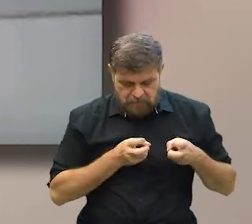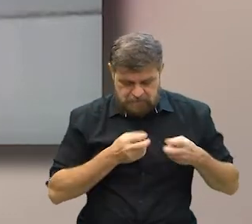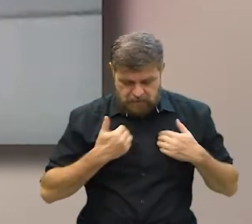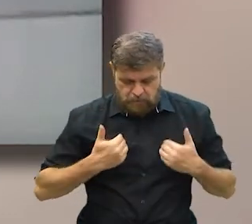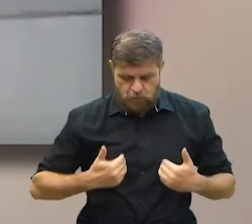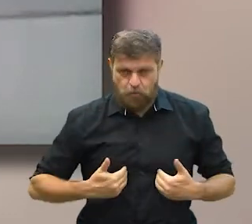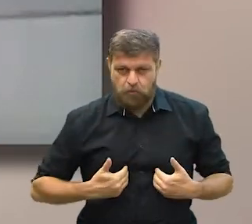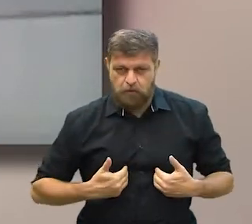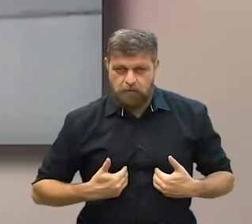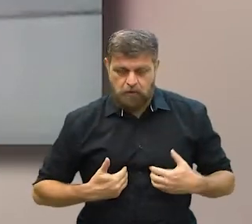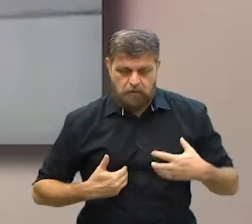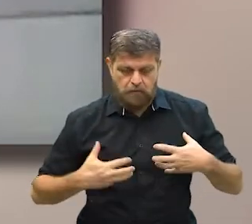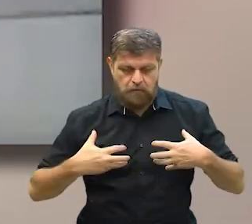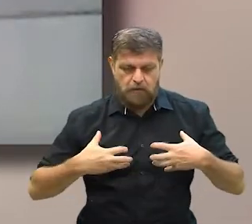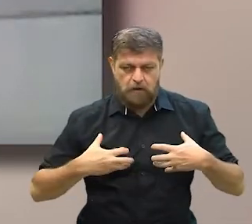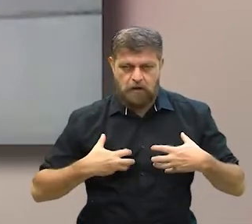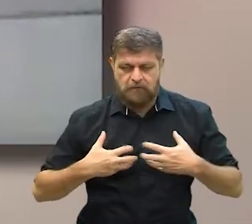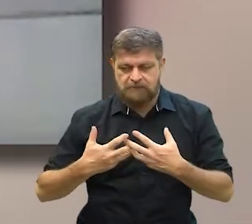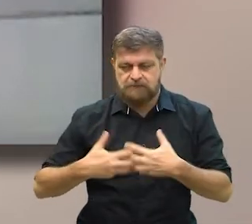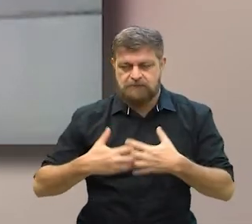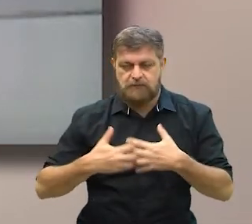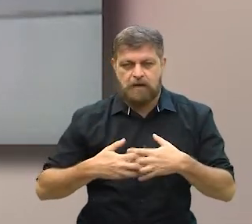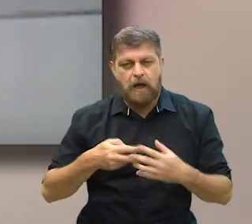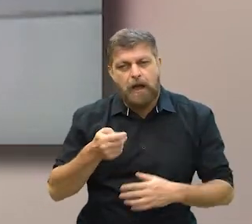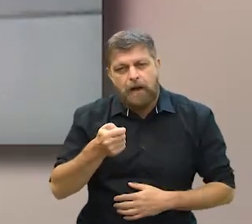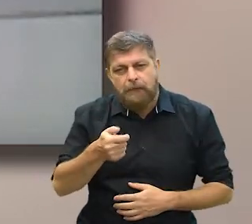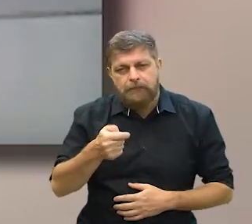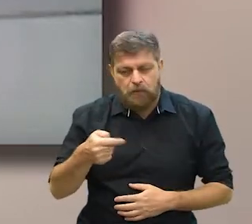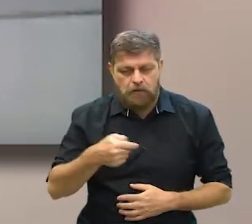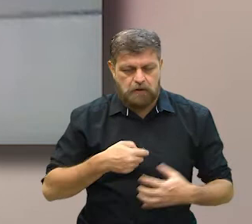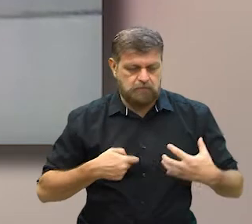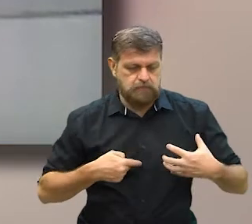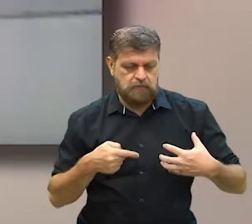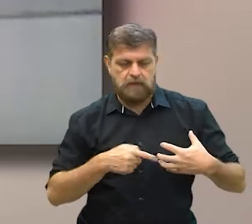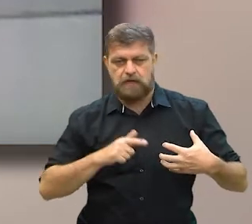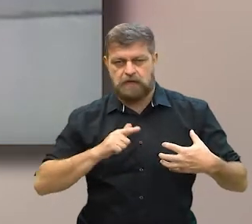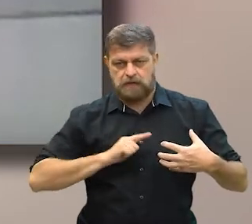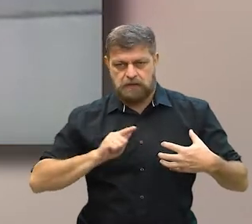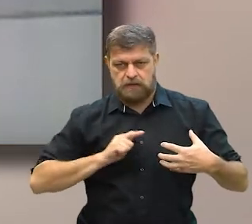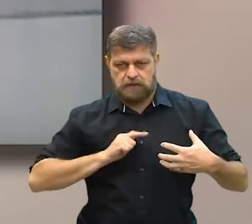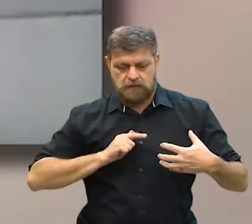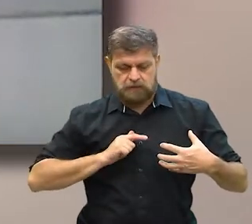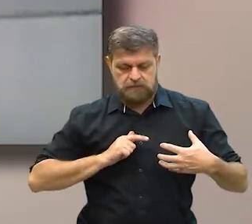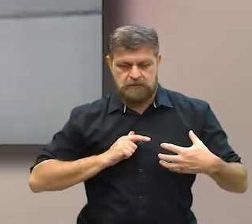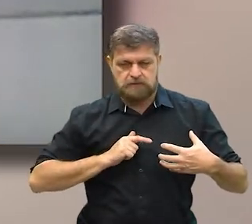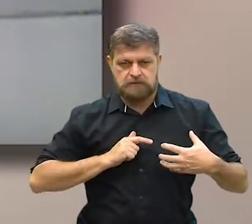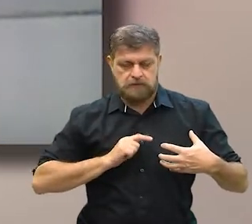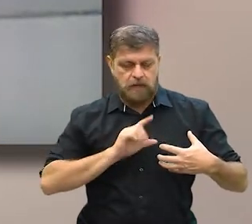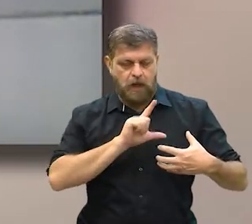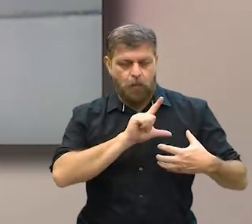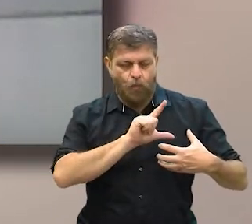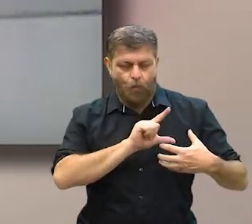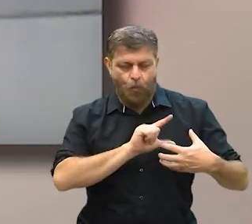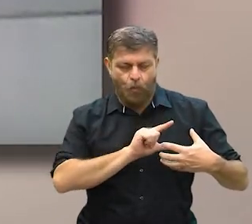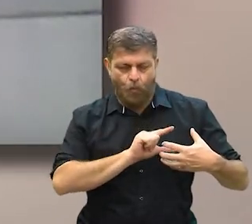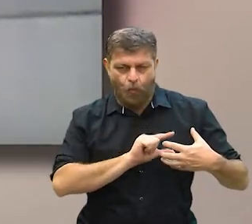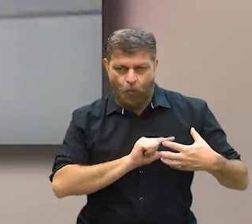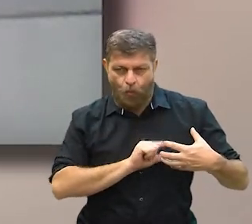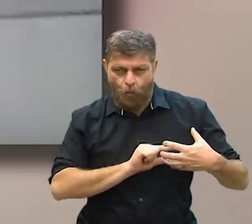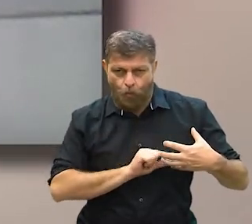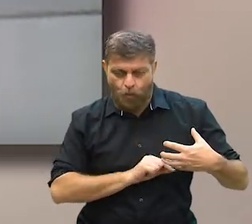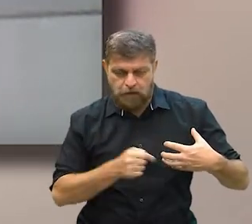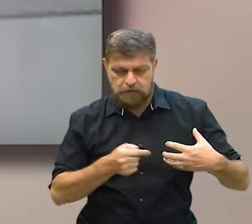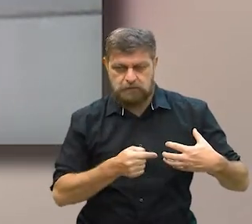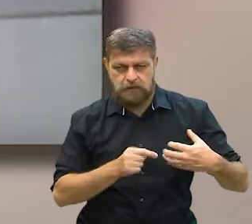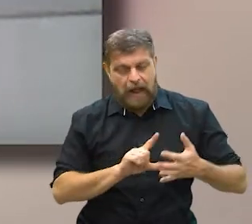a natureza entende? Né? Entende que pode fabricar menos, porque está sobrando, está ficando